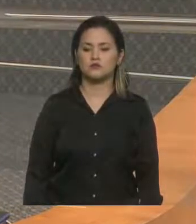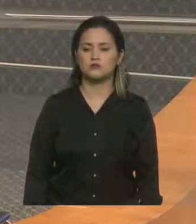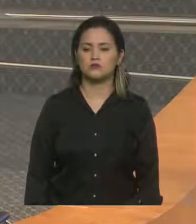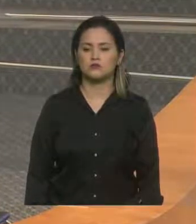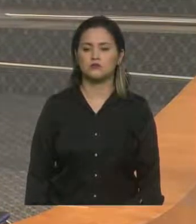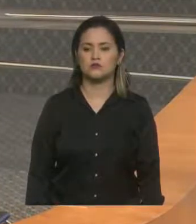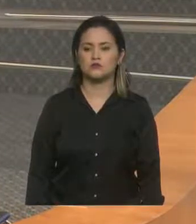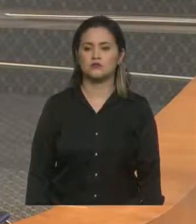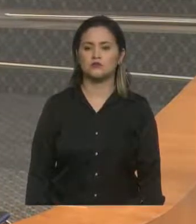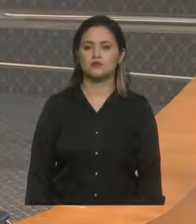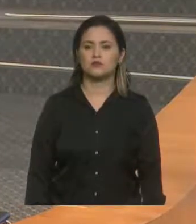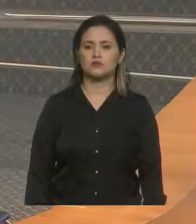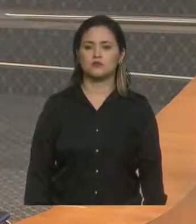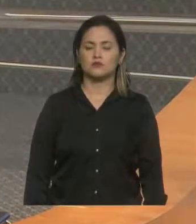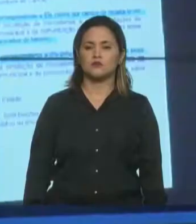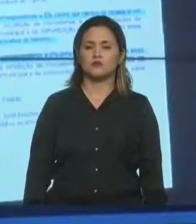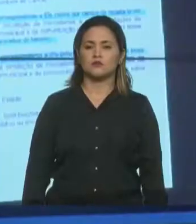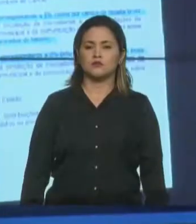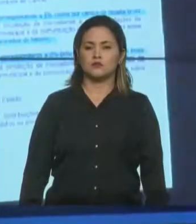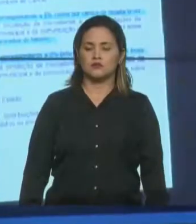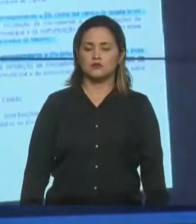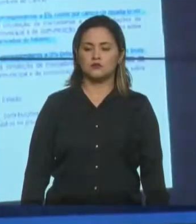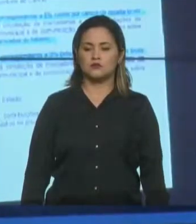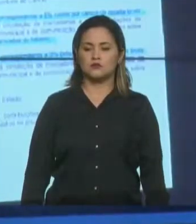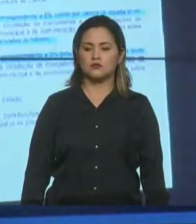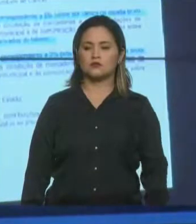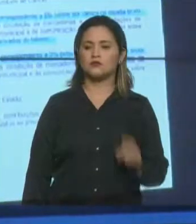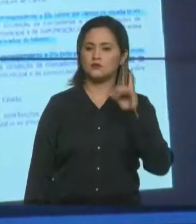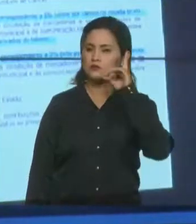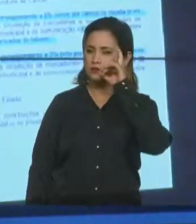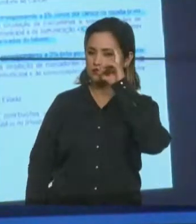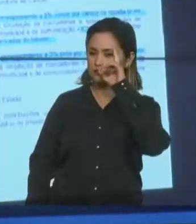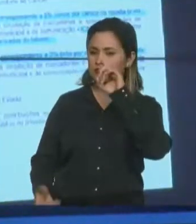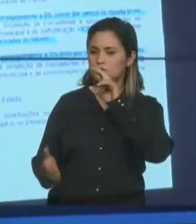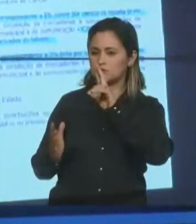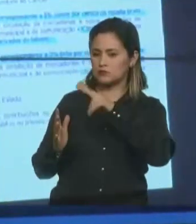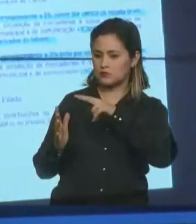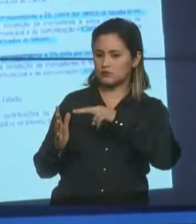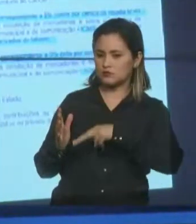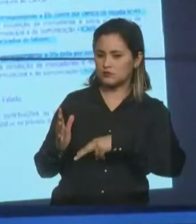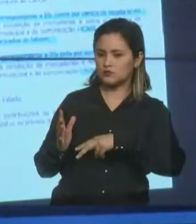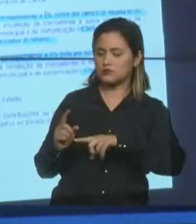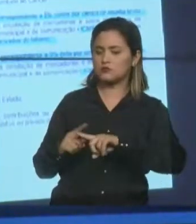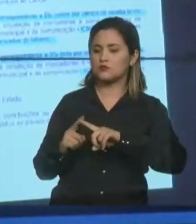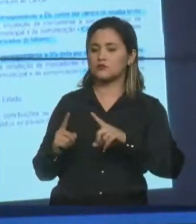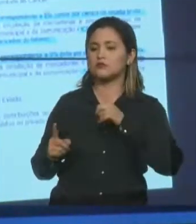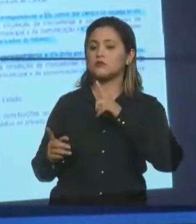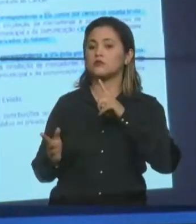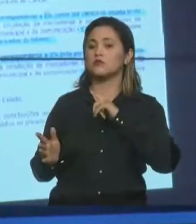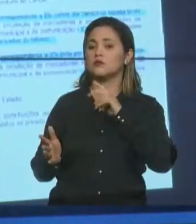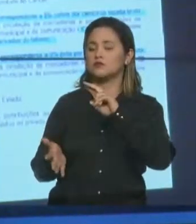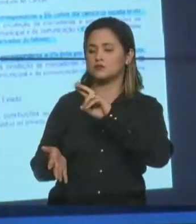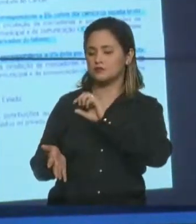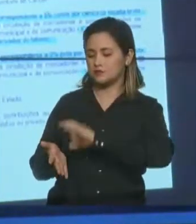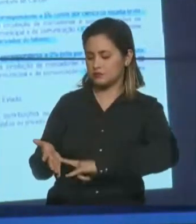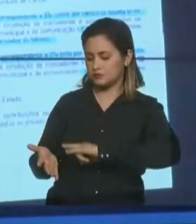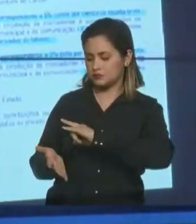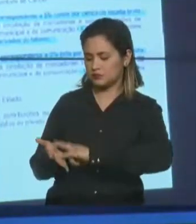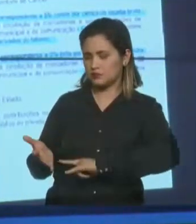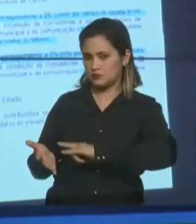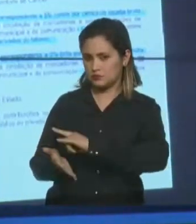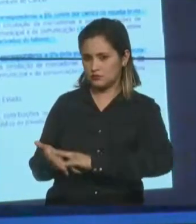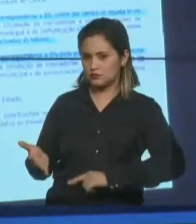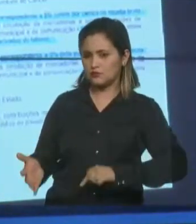Primeiro, bem aqui, está um pouco difícil de ler, mas, de fato, está aí, eu estou com a documentação aqui, quem quiser, ao final